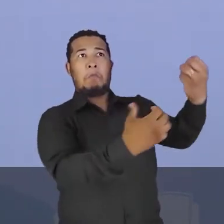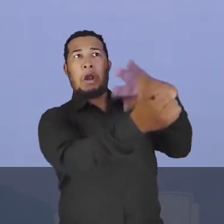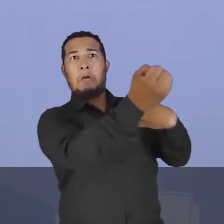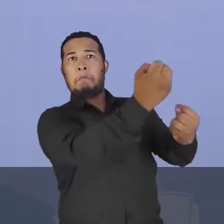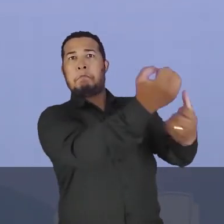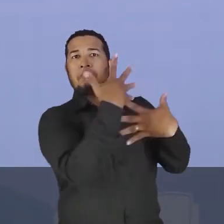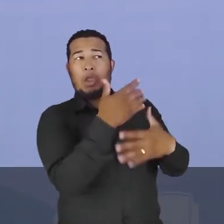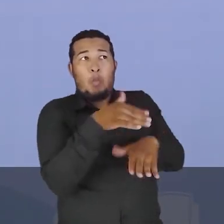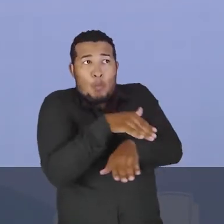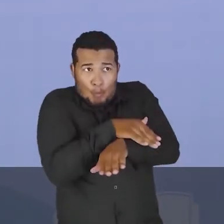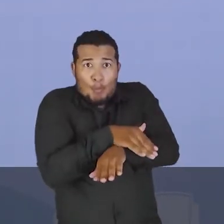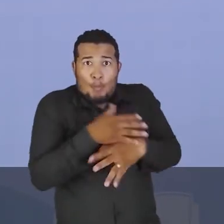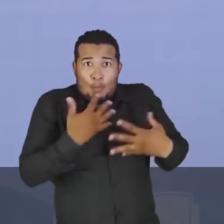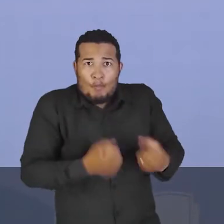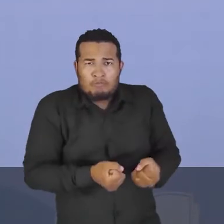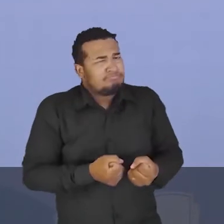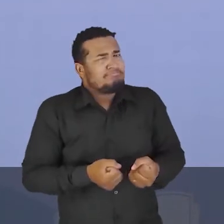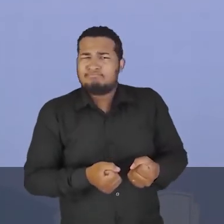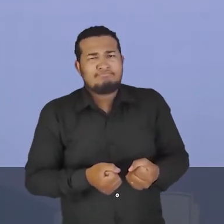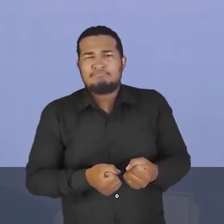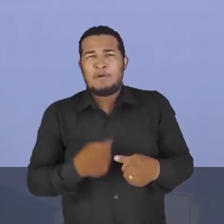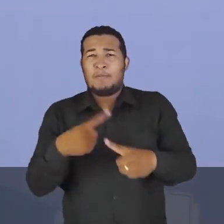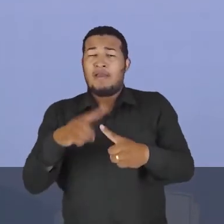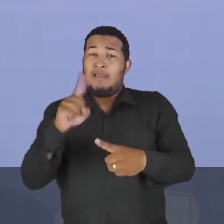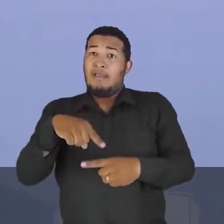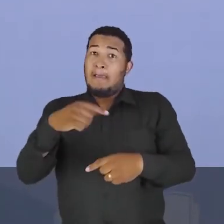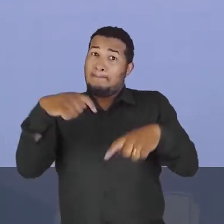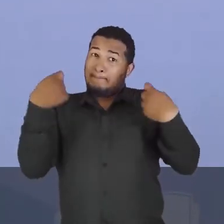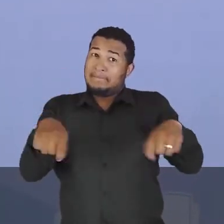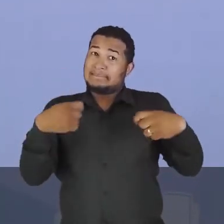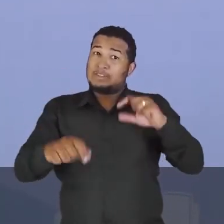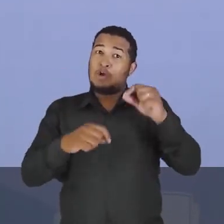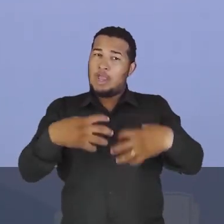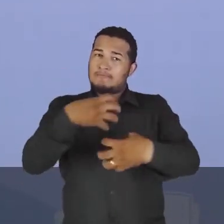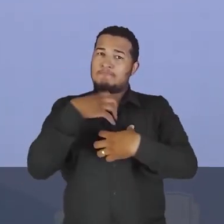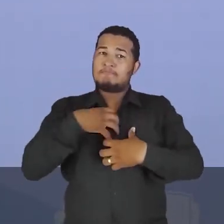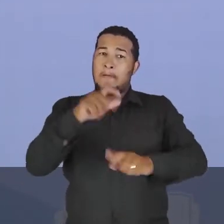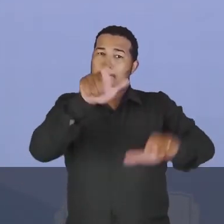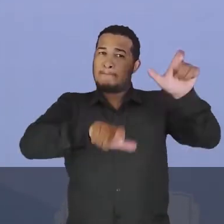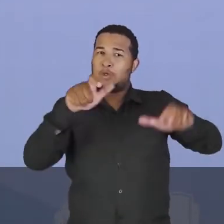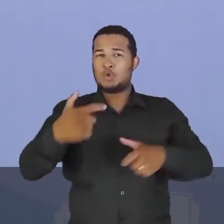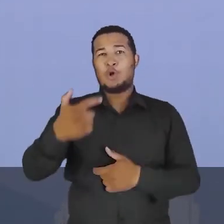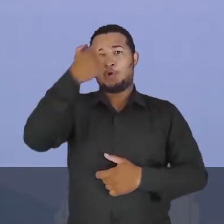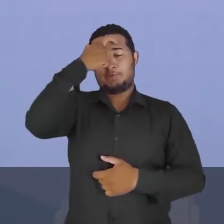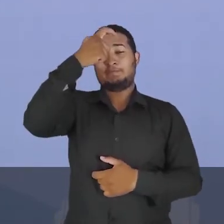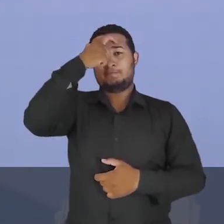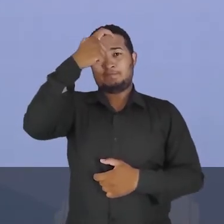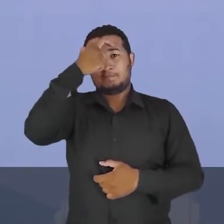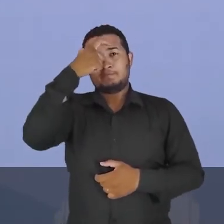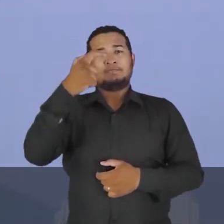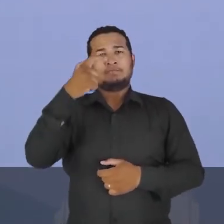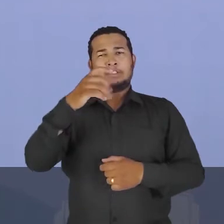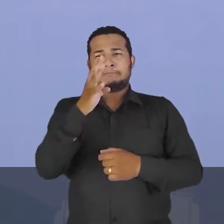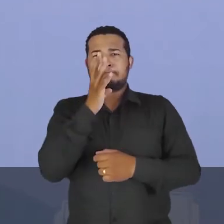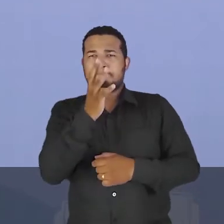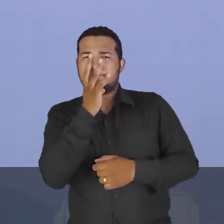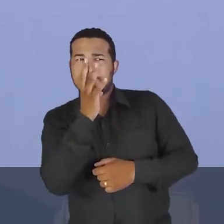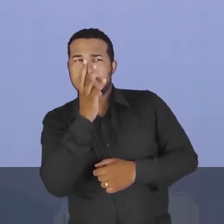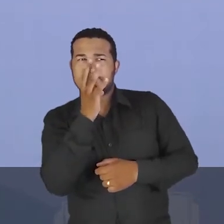nós, porque nós somos pessoas, pelo menos precisamos ser seres conscientes, seres críticos,